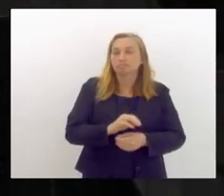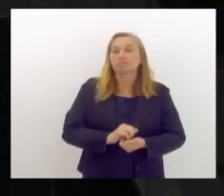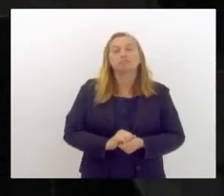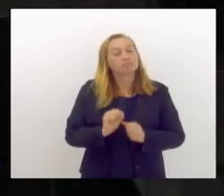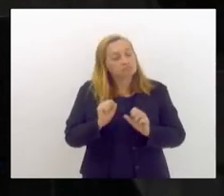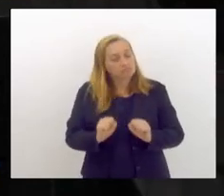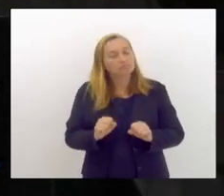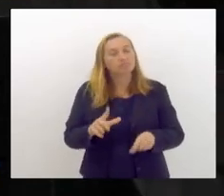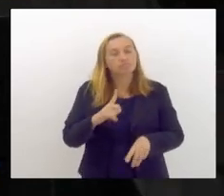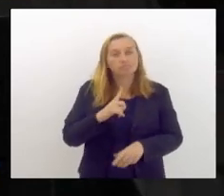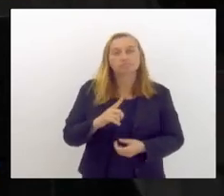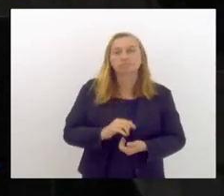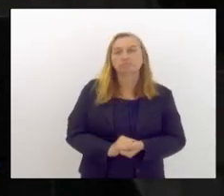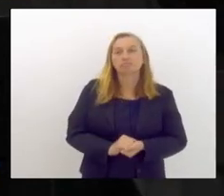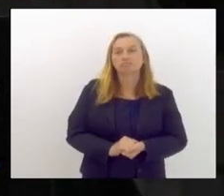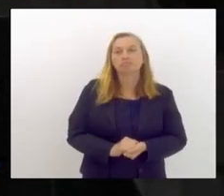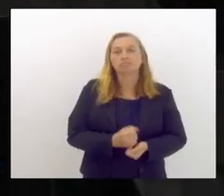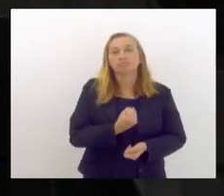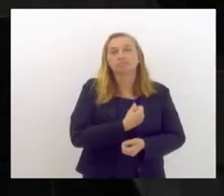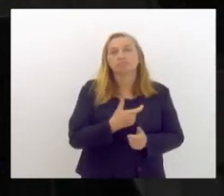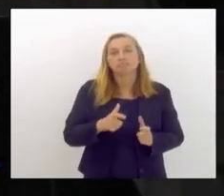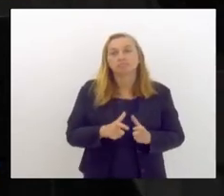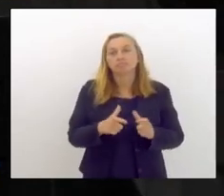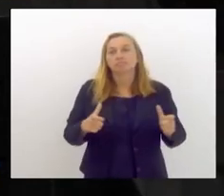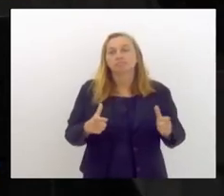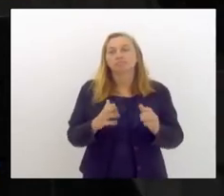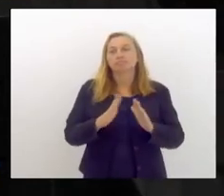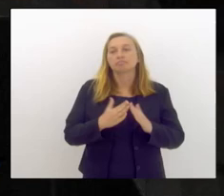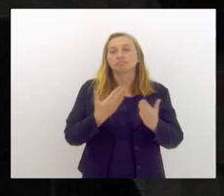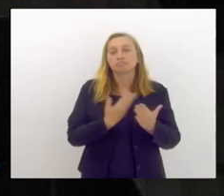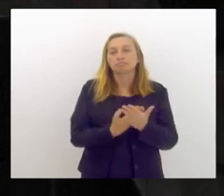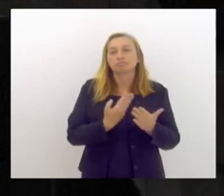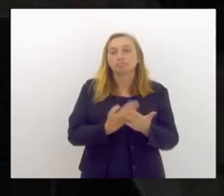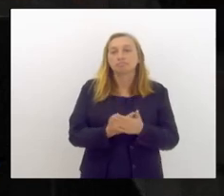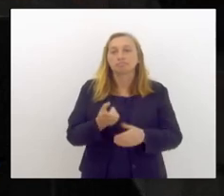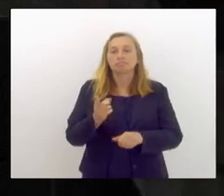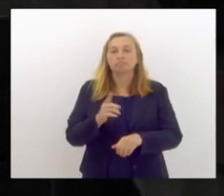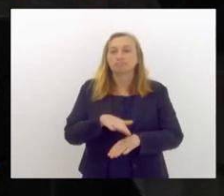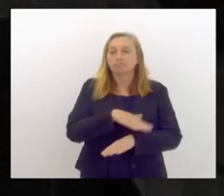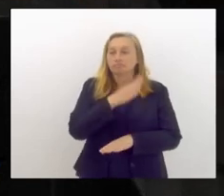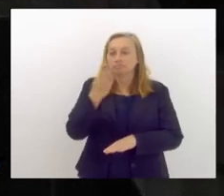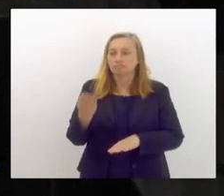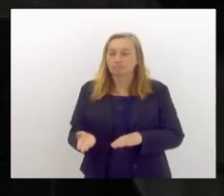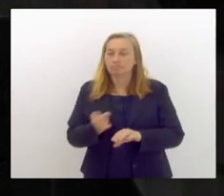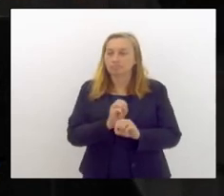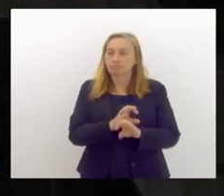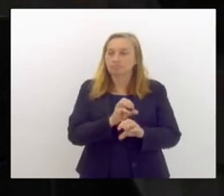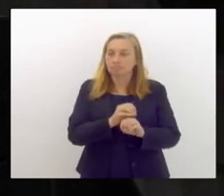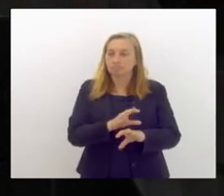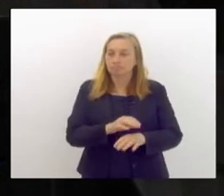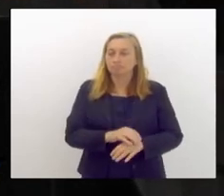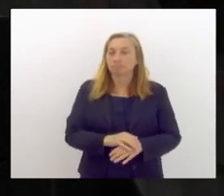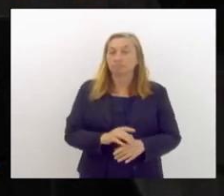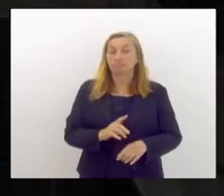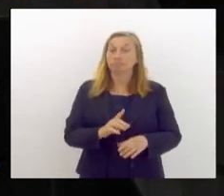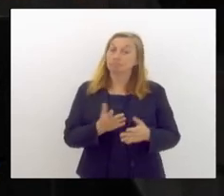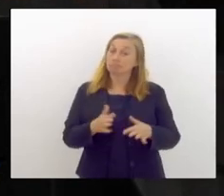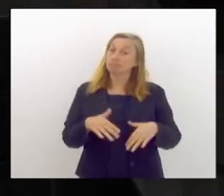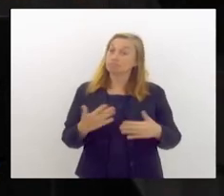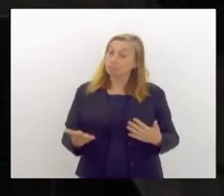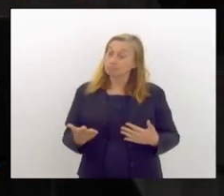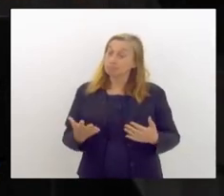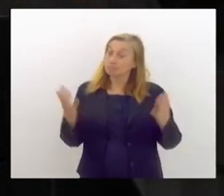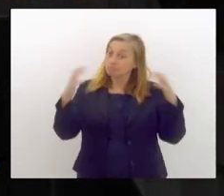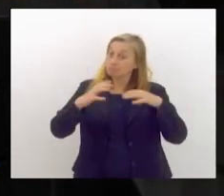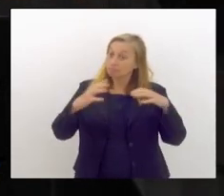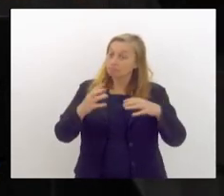gente possa ter um maior número de escolas em tempo integral, mas escola de tempo integral, quando chove, não pode